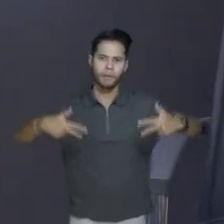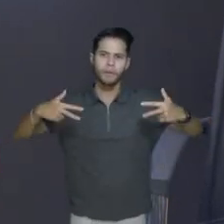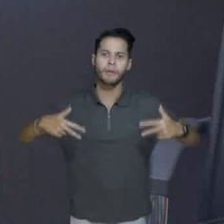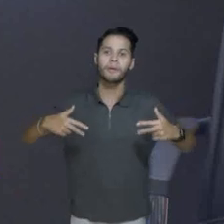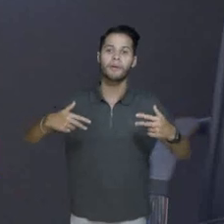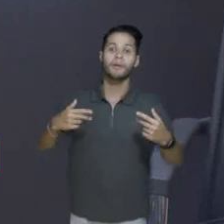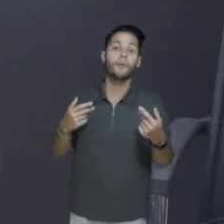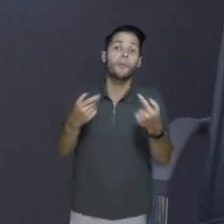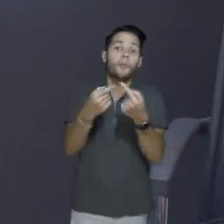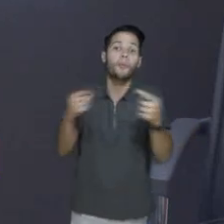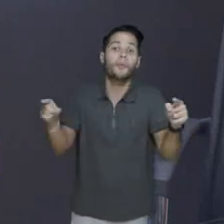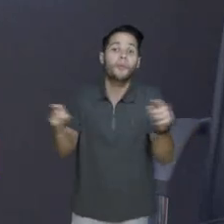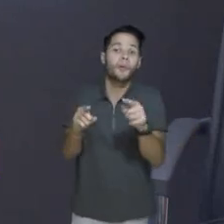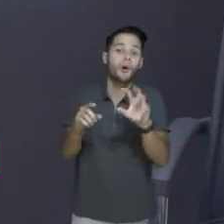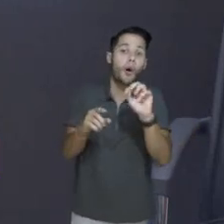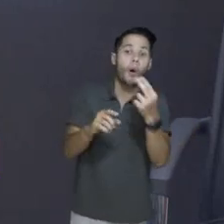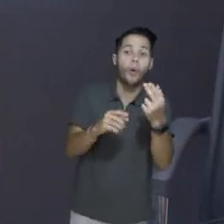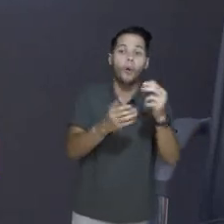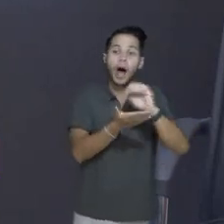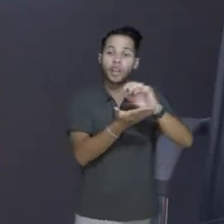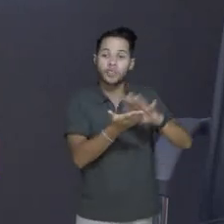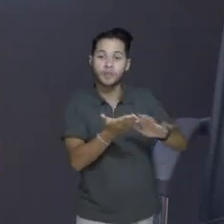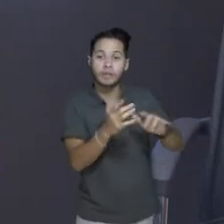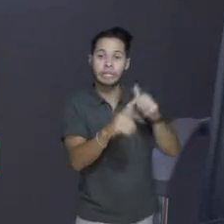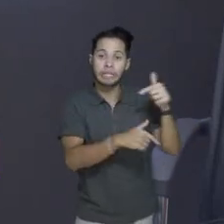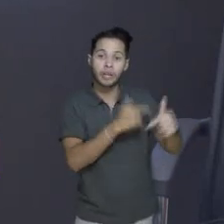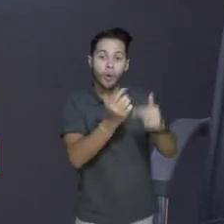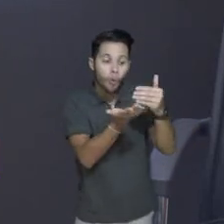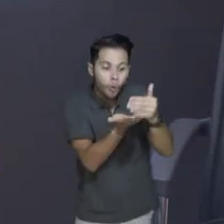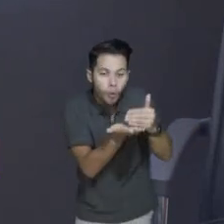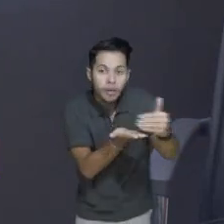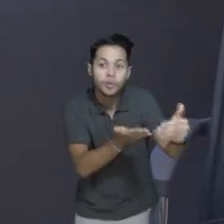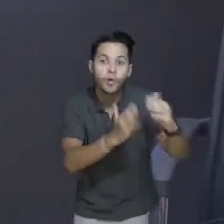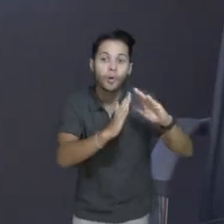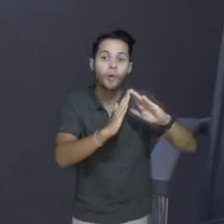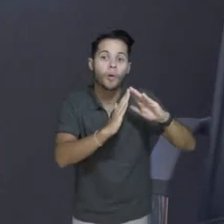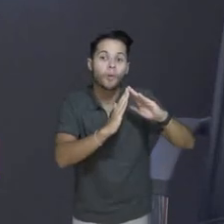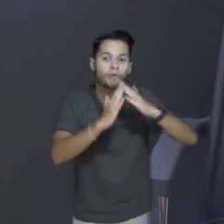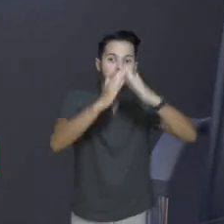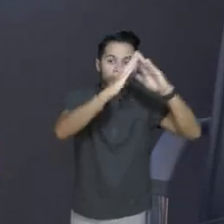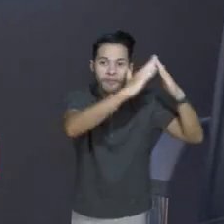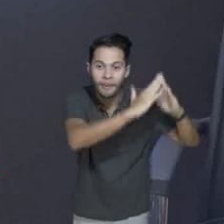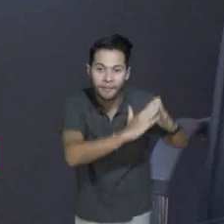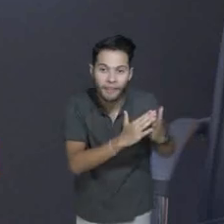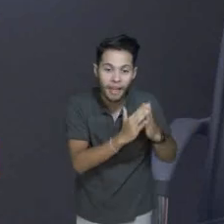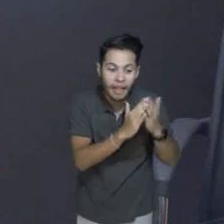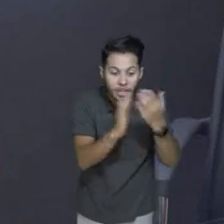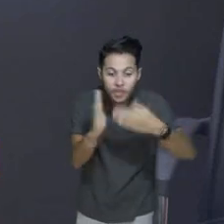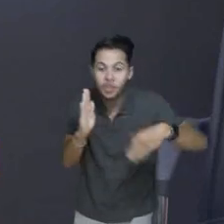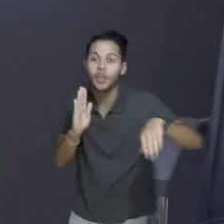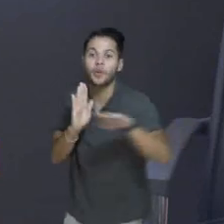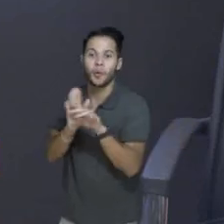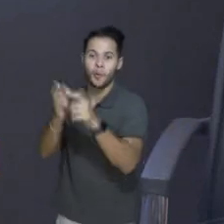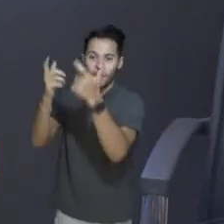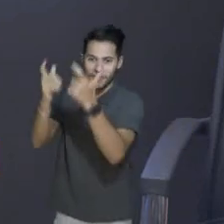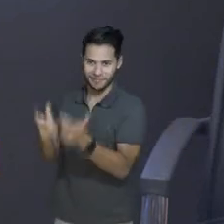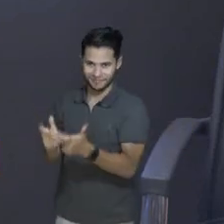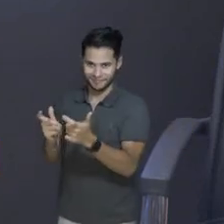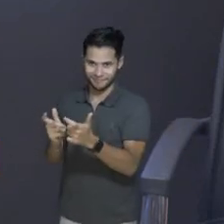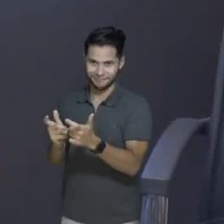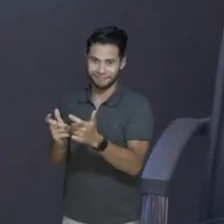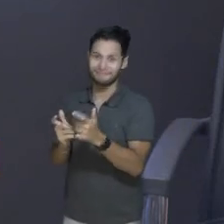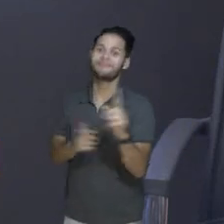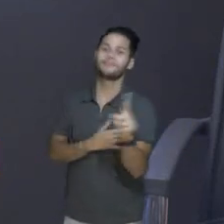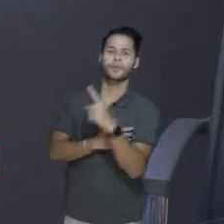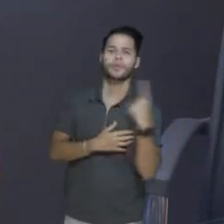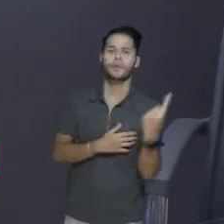Gueto e chegaram a algum lugar nós representamos essa essa galera